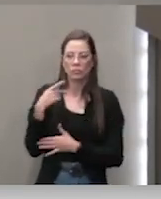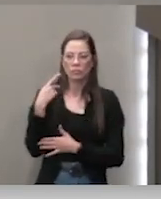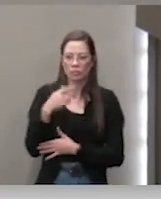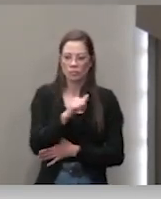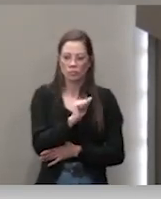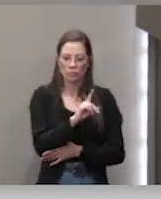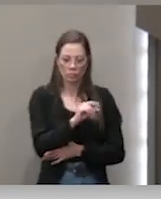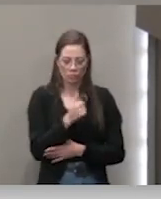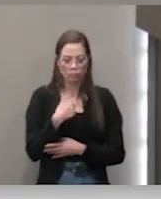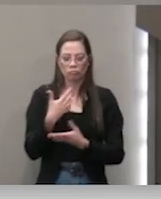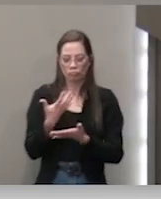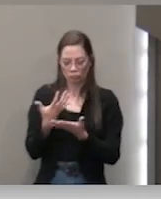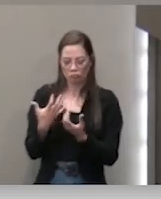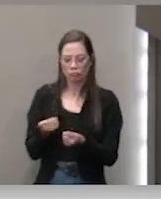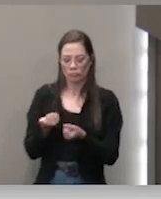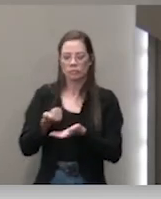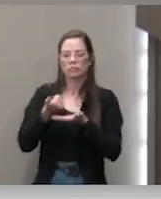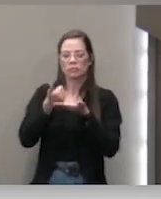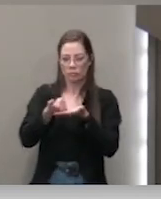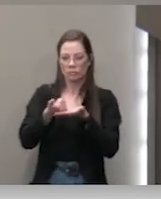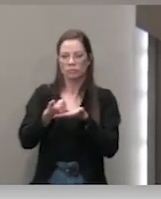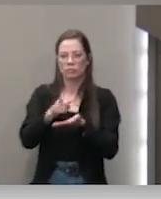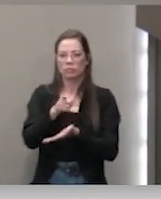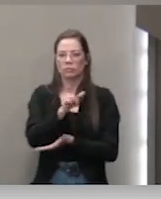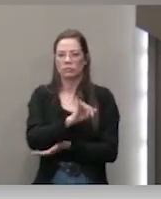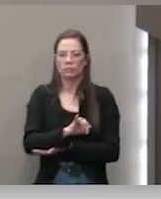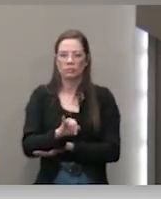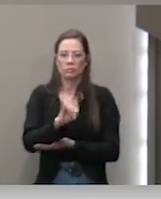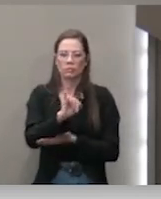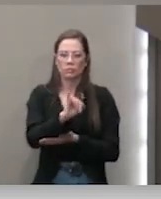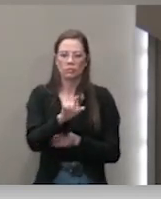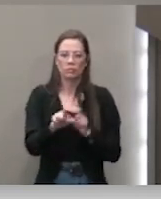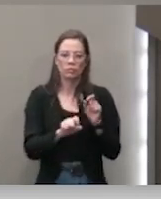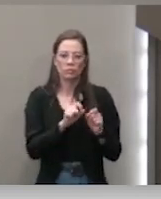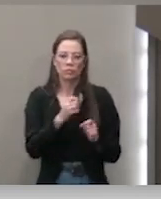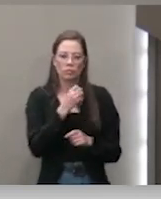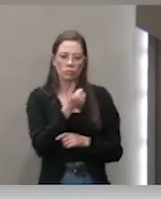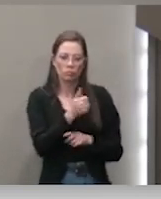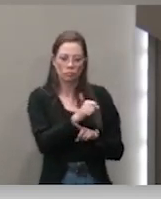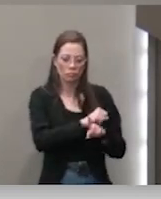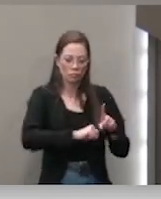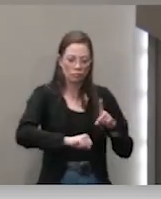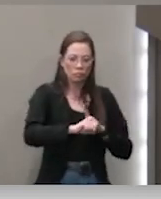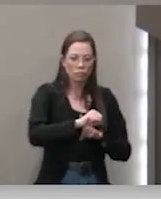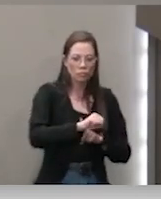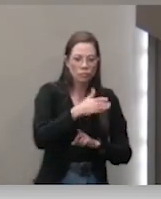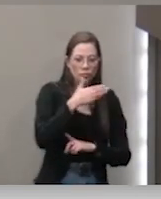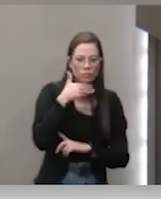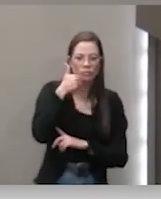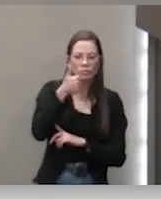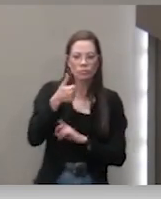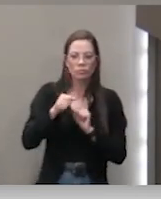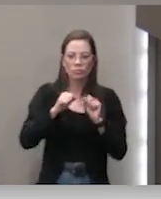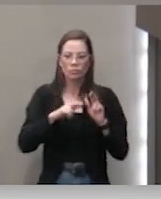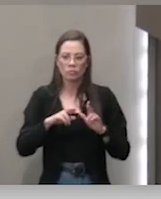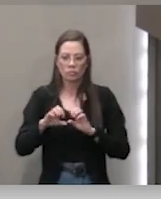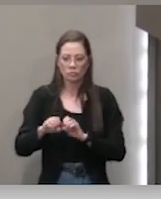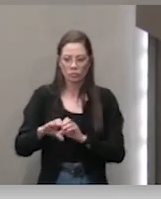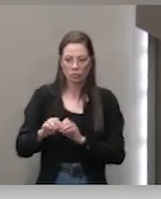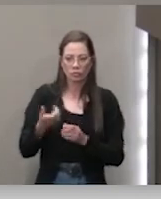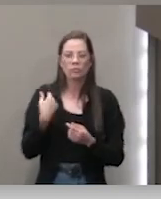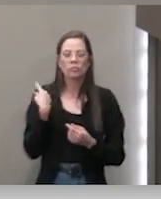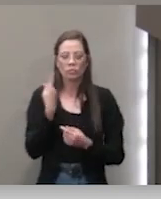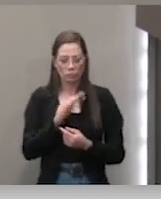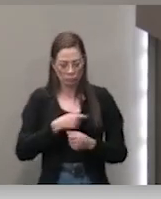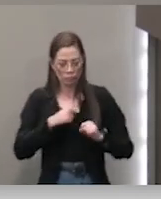sou favorável ao seu projeto, é importante. O que for bom para a sociedade, o que for melhor para a educação,